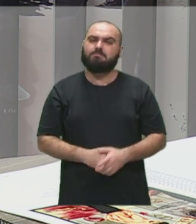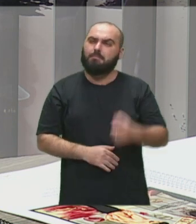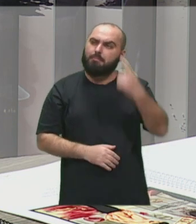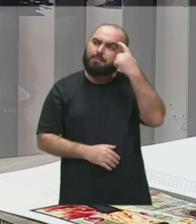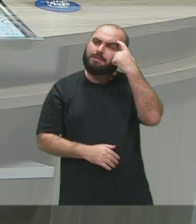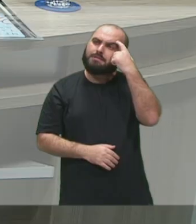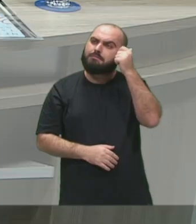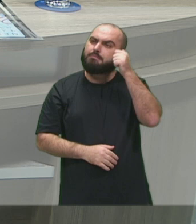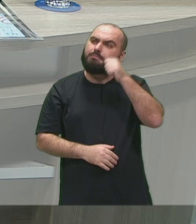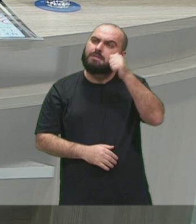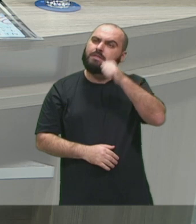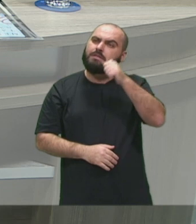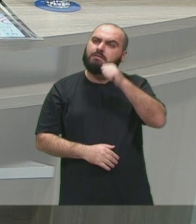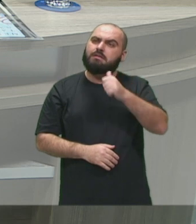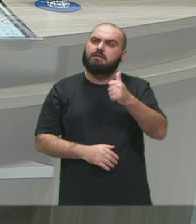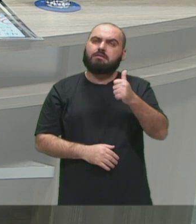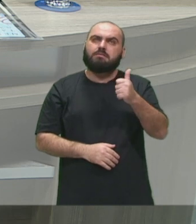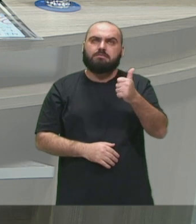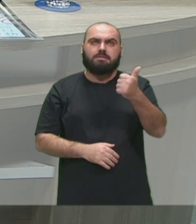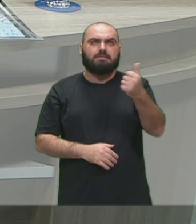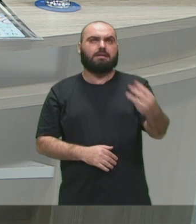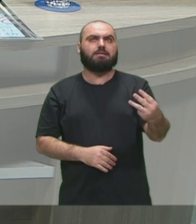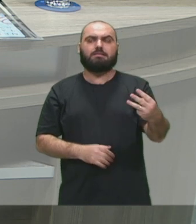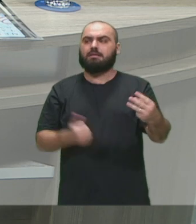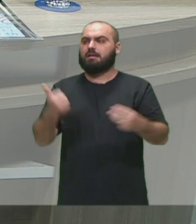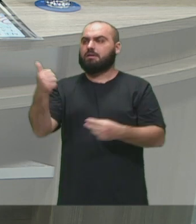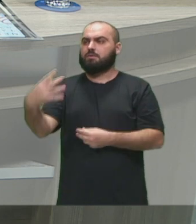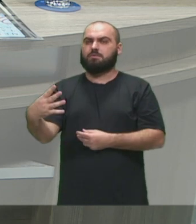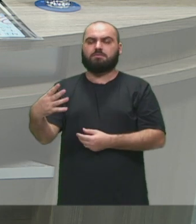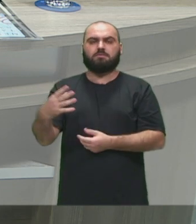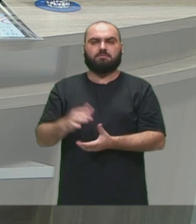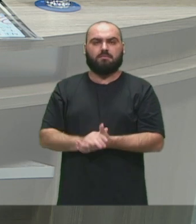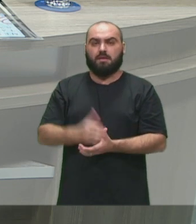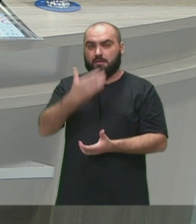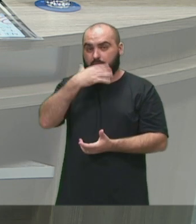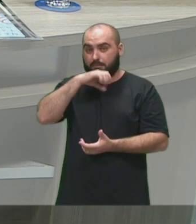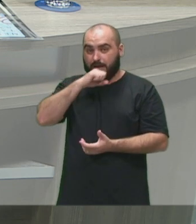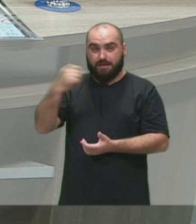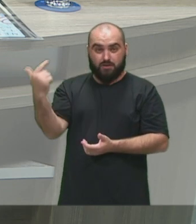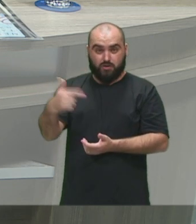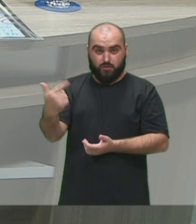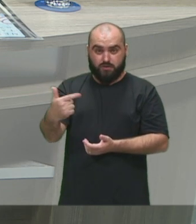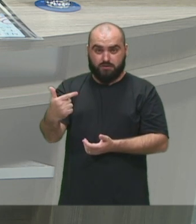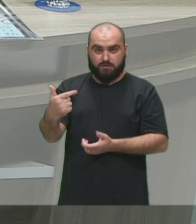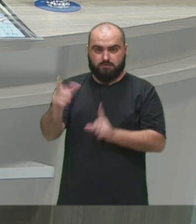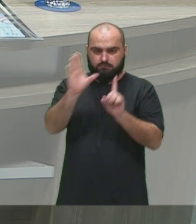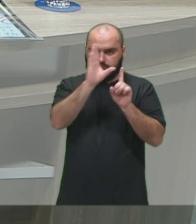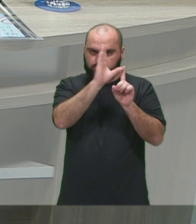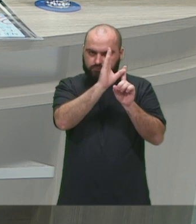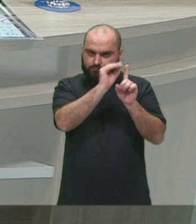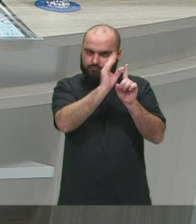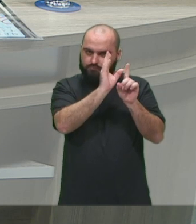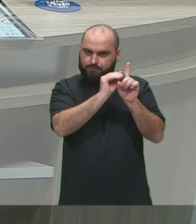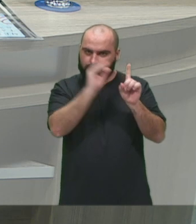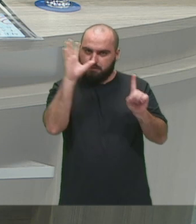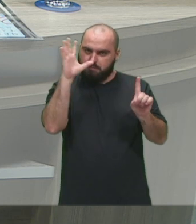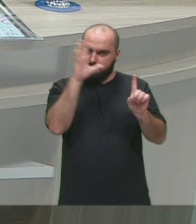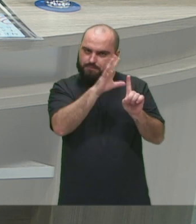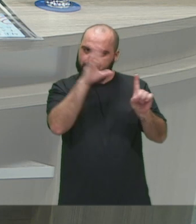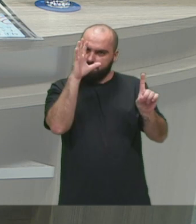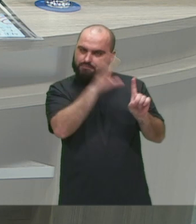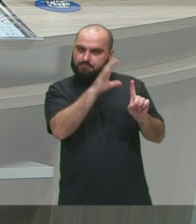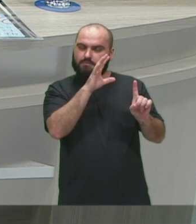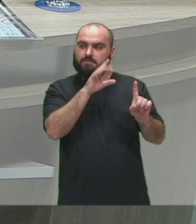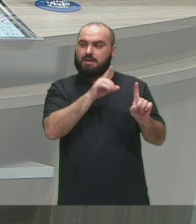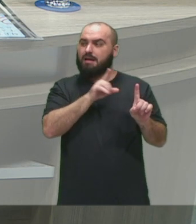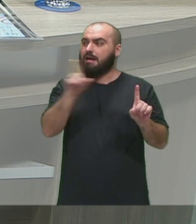de 13, 14 anos, onde o padrasto está assediando ela, e ela não